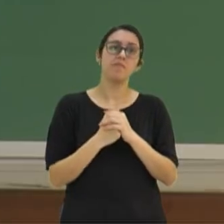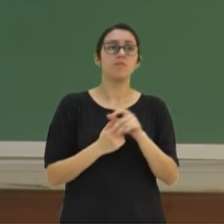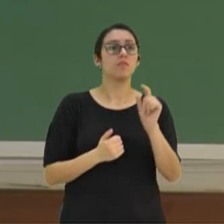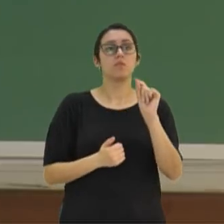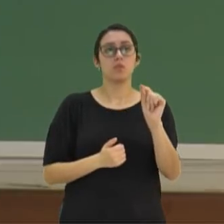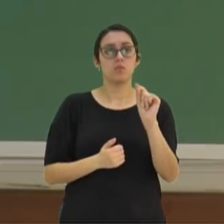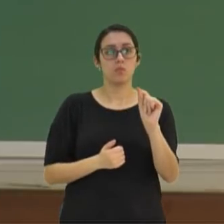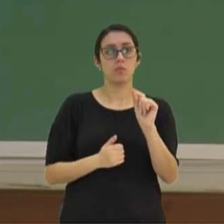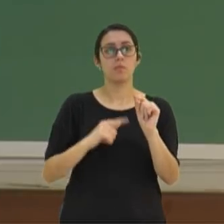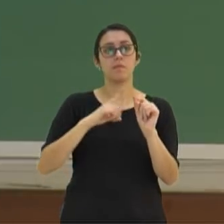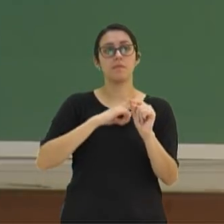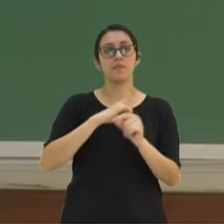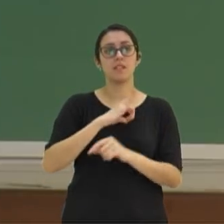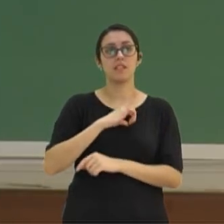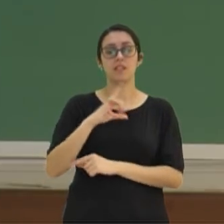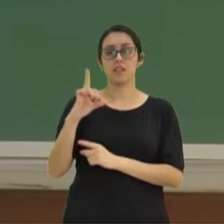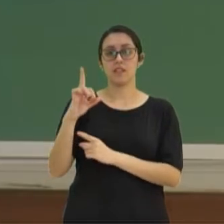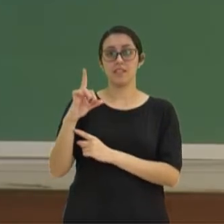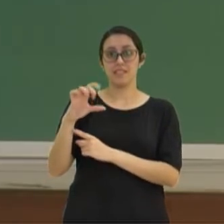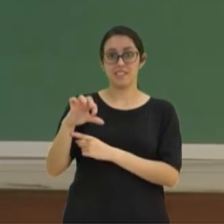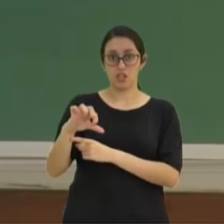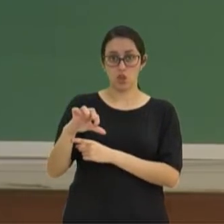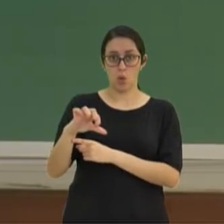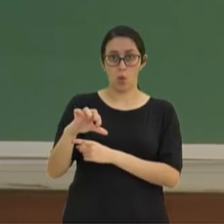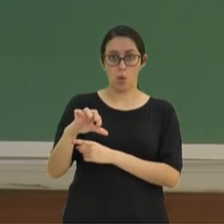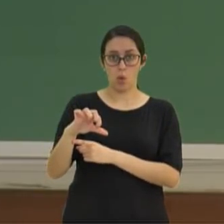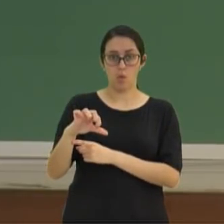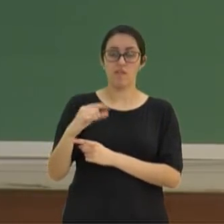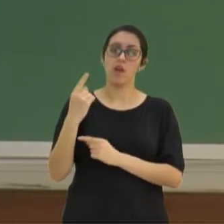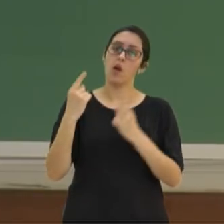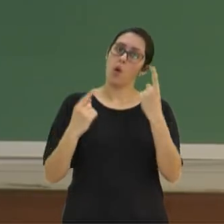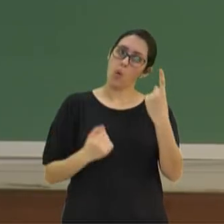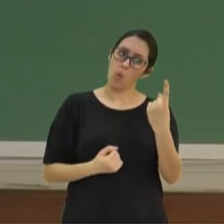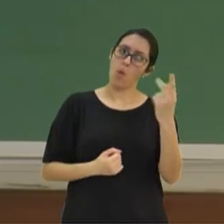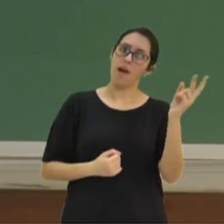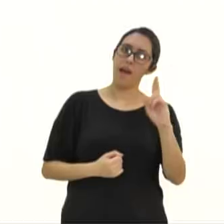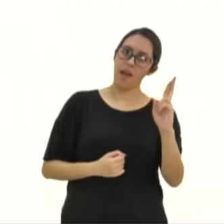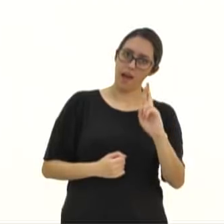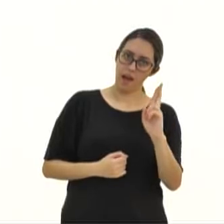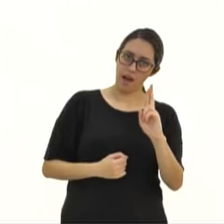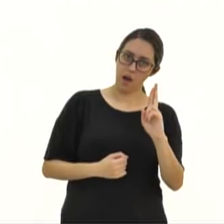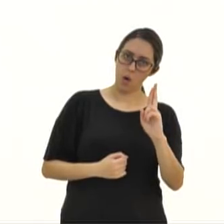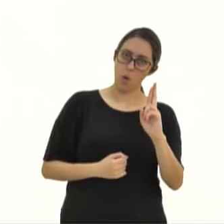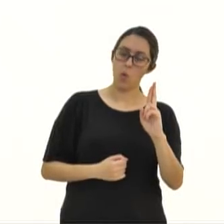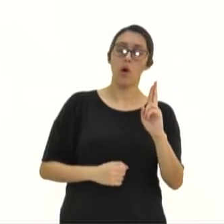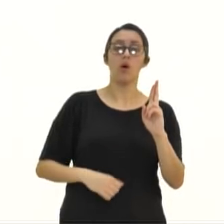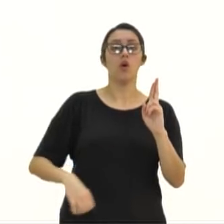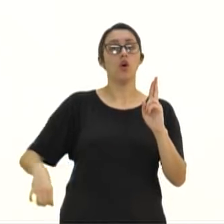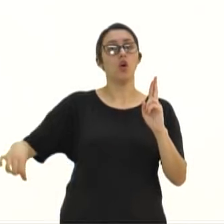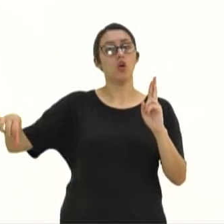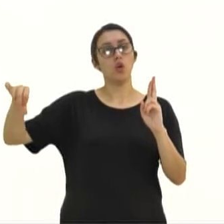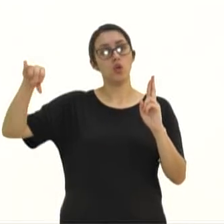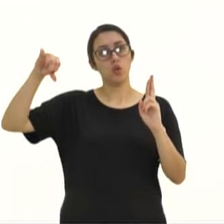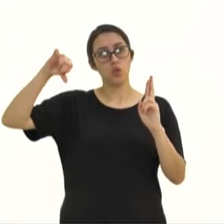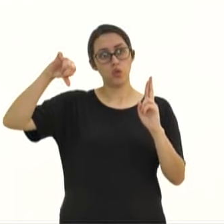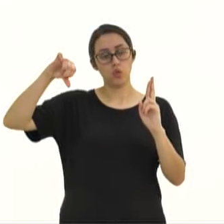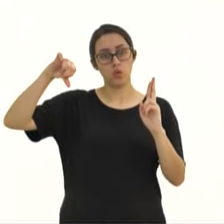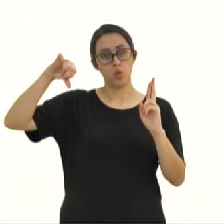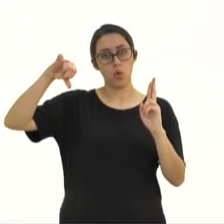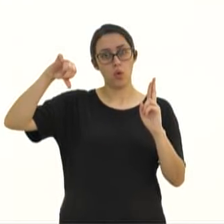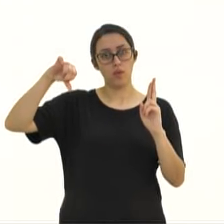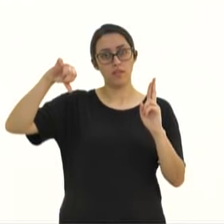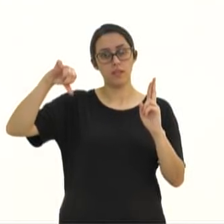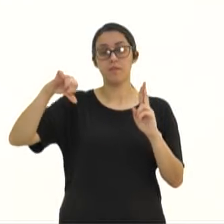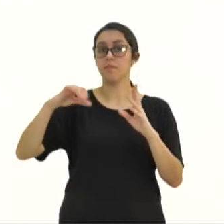ó, 19, o que é 119? É R$1 e o 9 lá da parte do décimo.